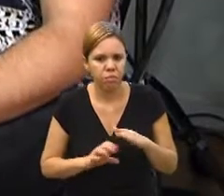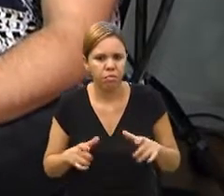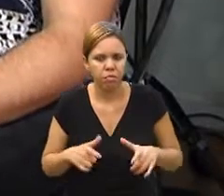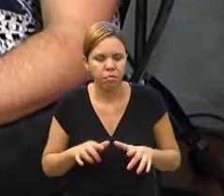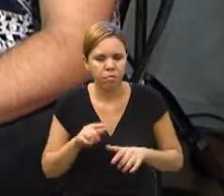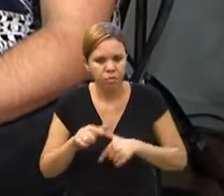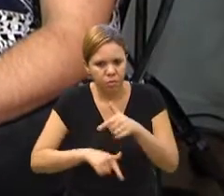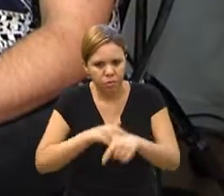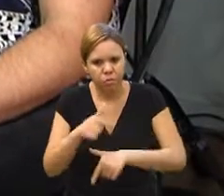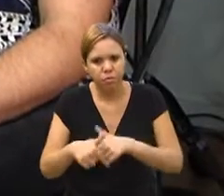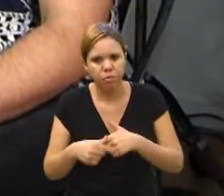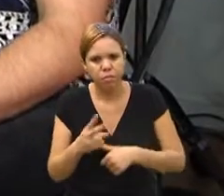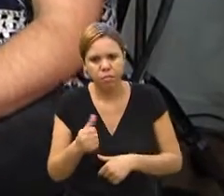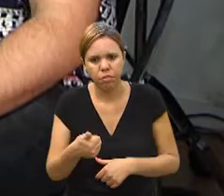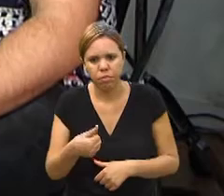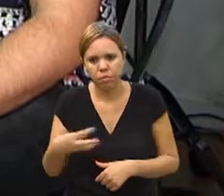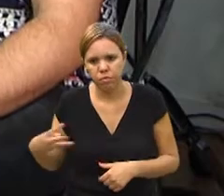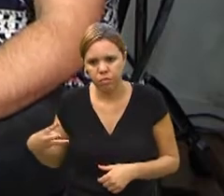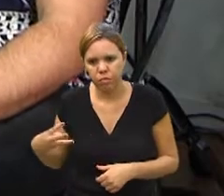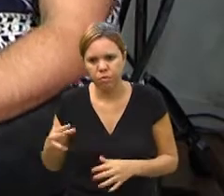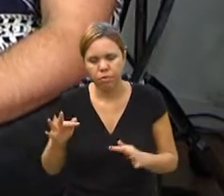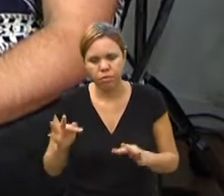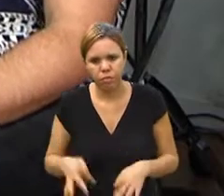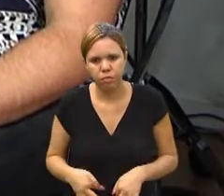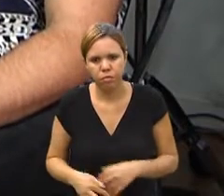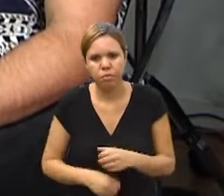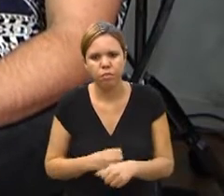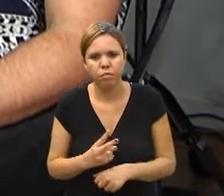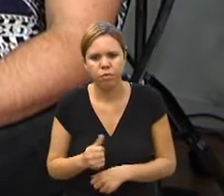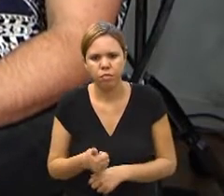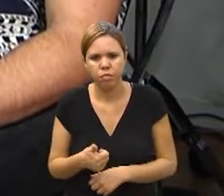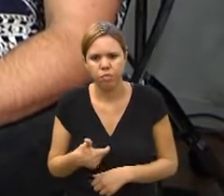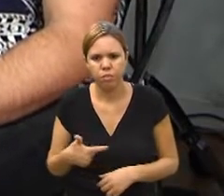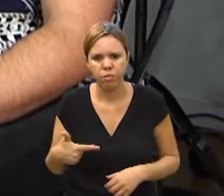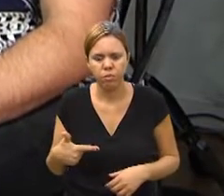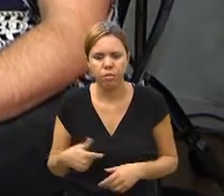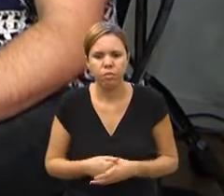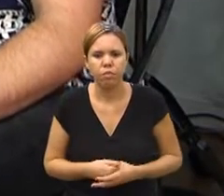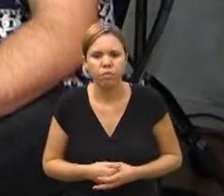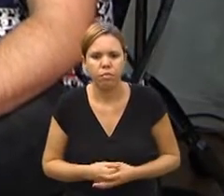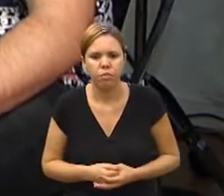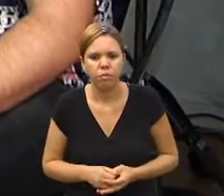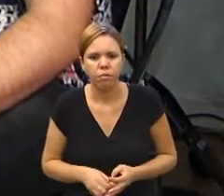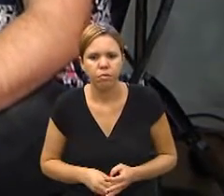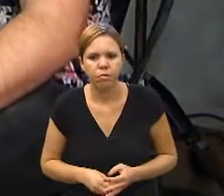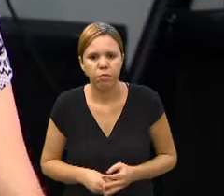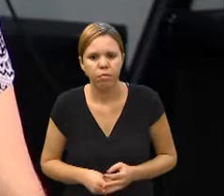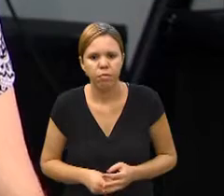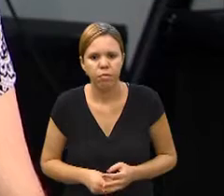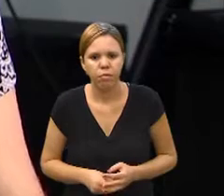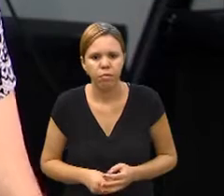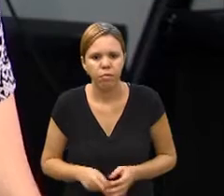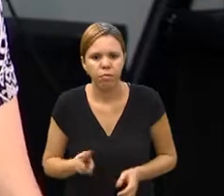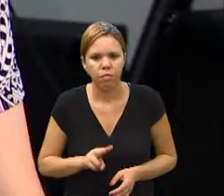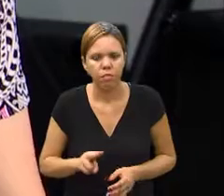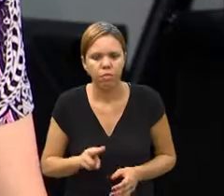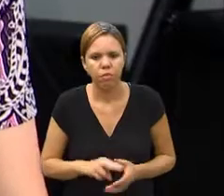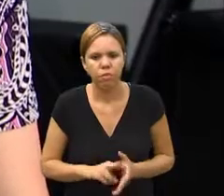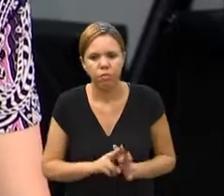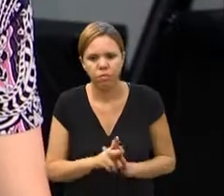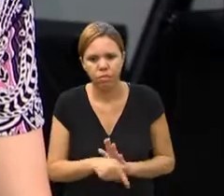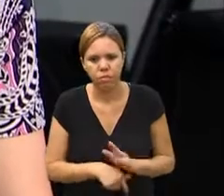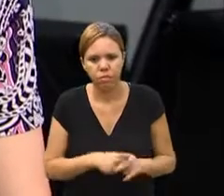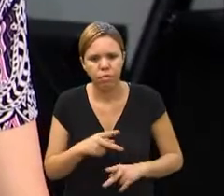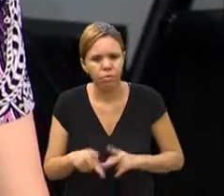ele ao longo de 2013 e lançamos ele no final de 2012. O Greg Calbi masterizou discos do Lenny Kravitz,